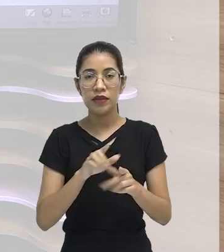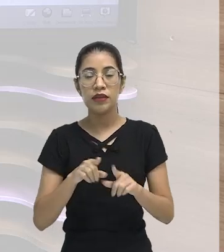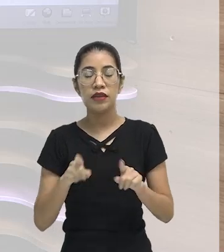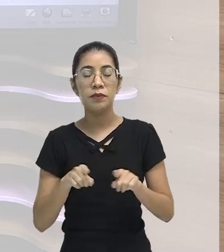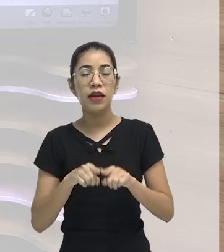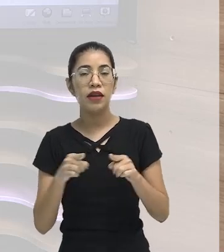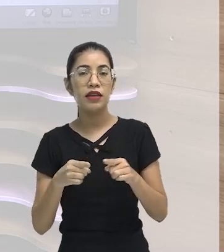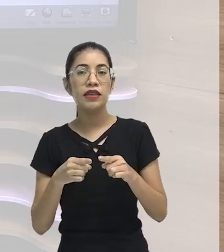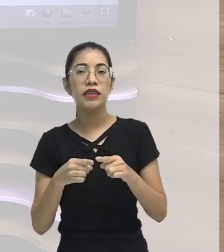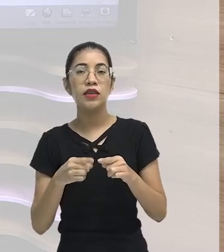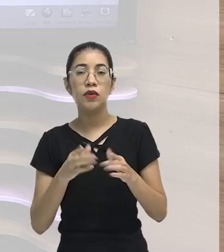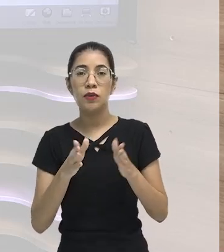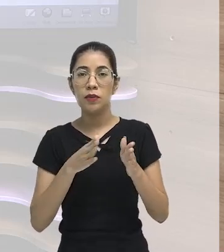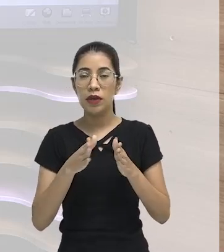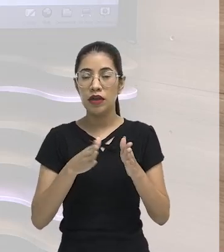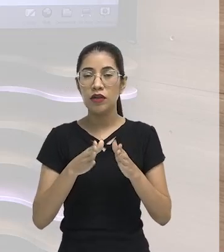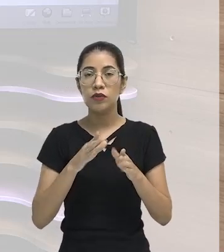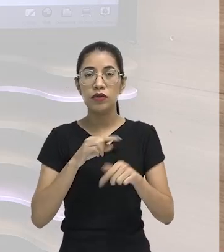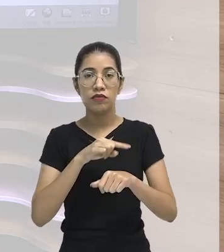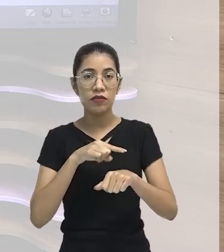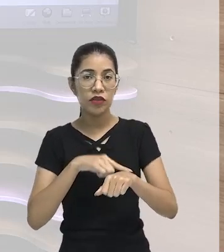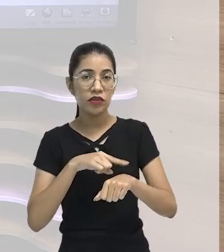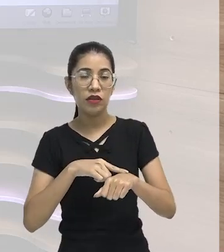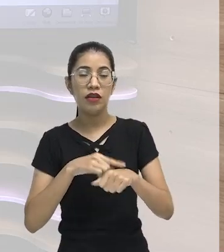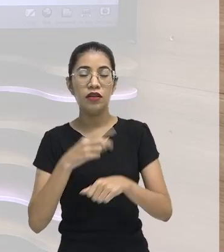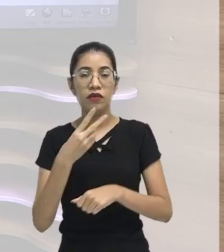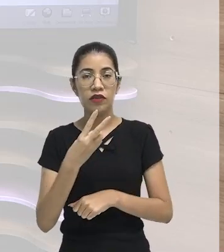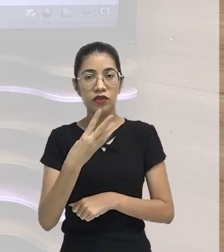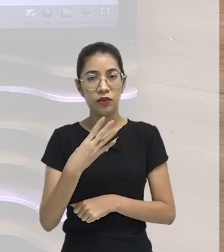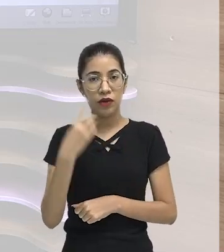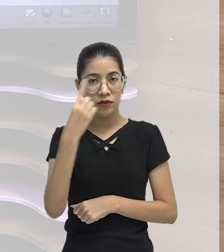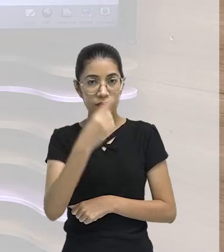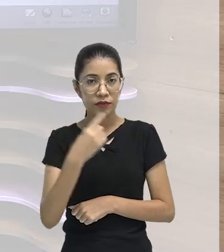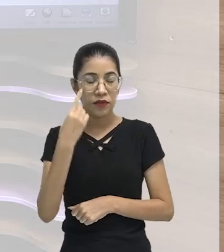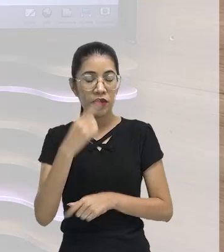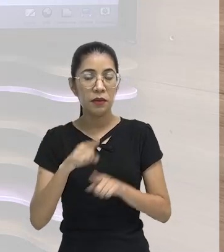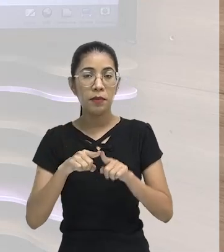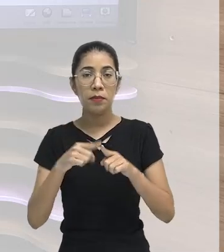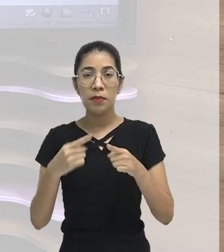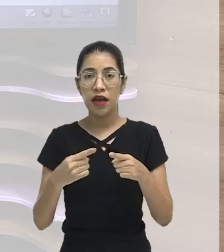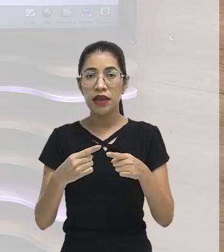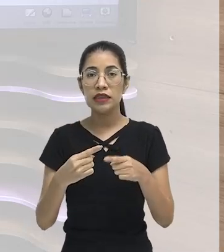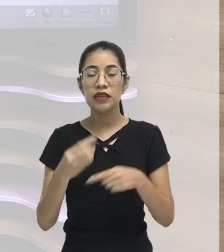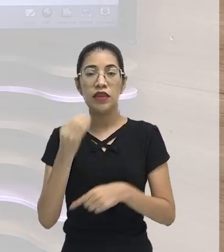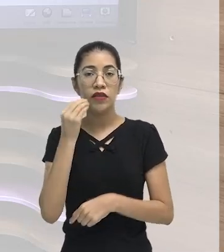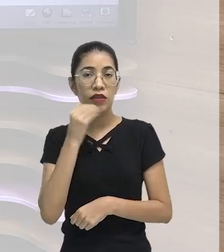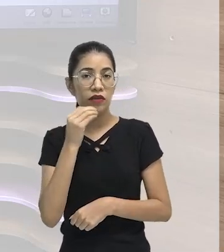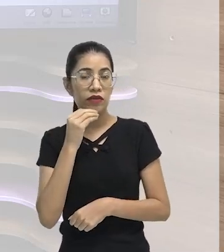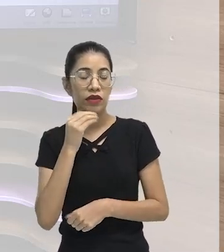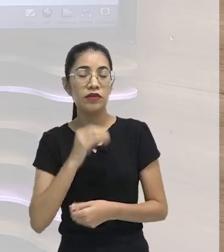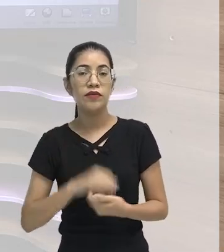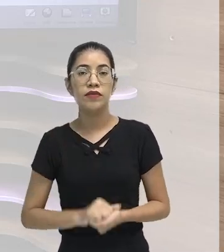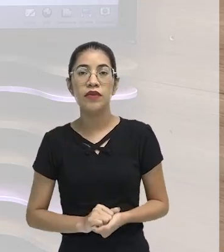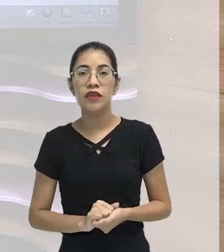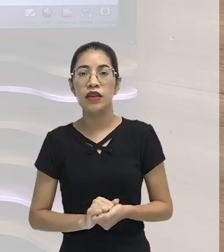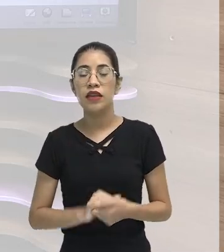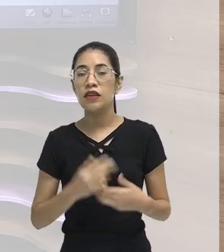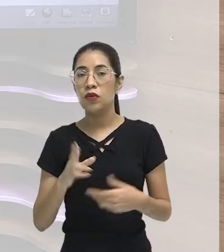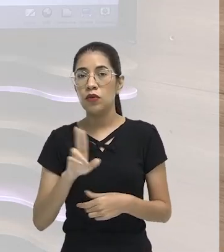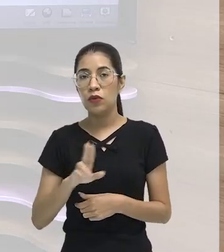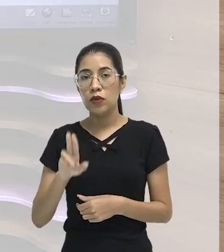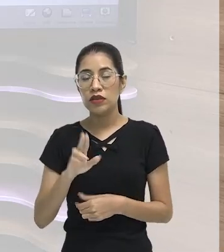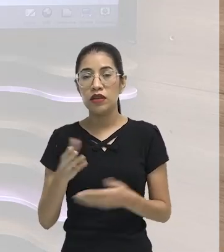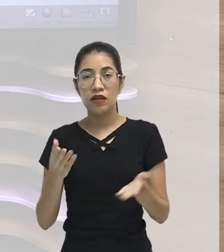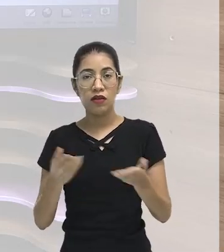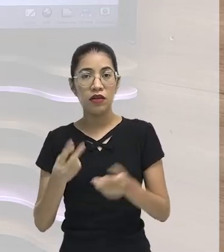serviço será feito em 24 horas, mas por algum acaso uma dessas máquinas pifou. Então a gente não vai trabalhar com 3, a